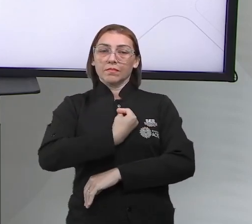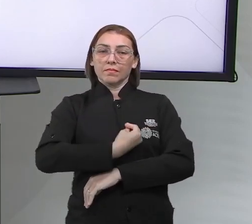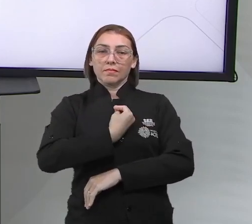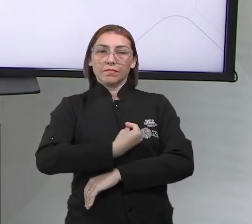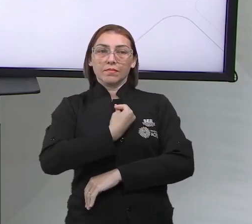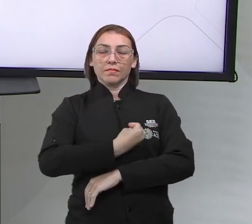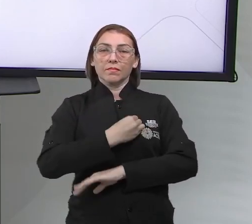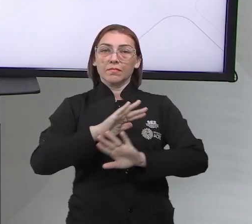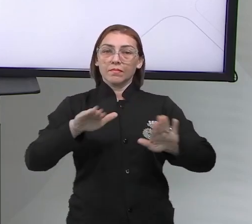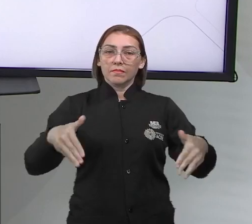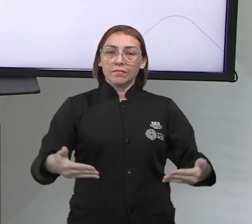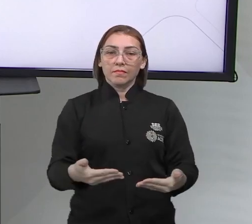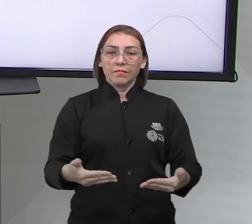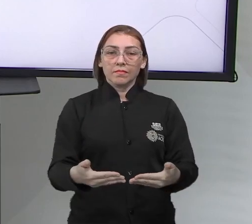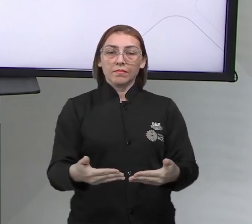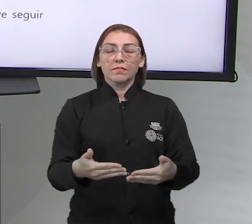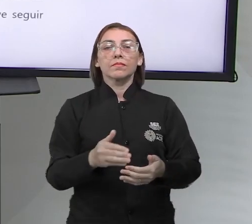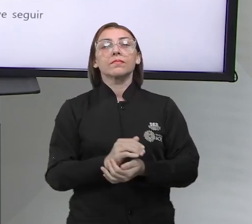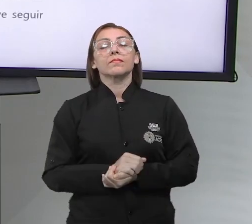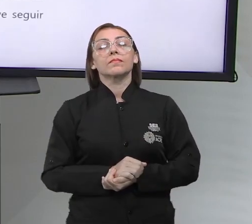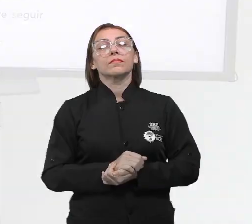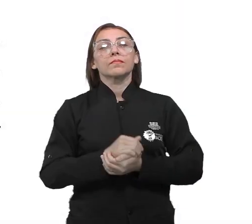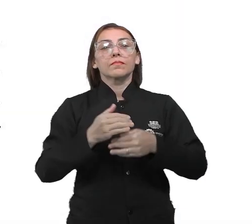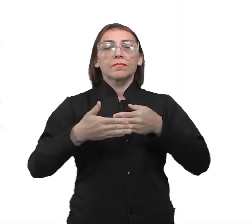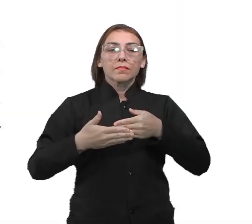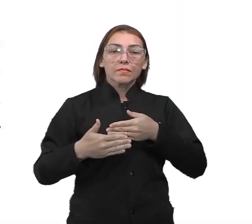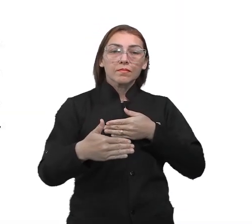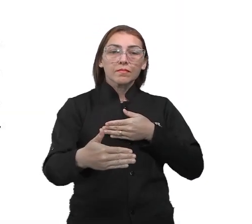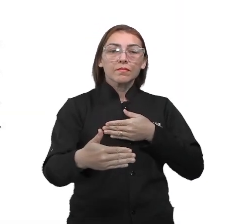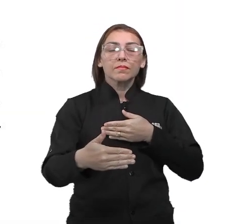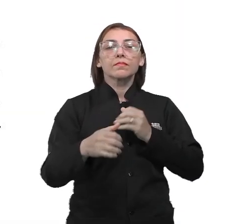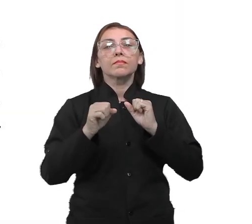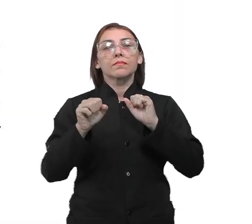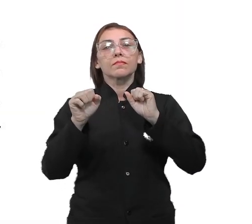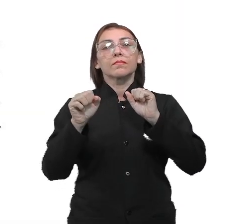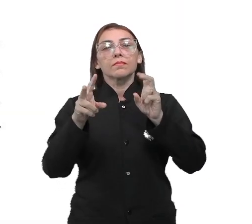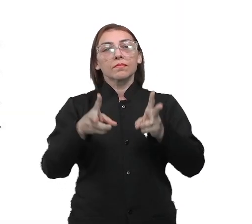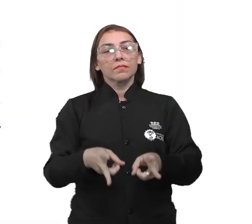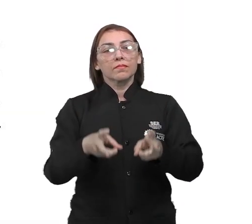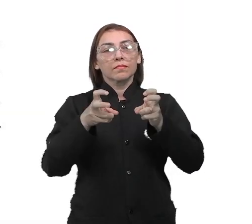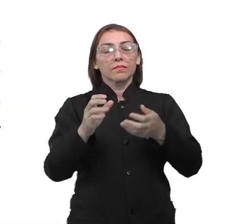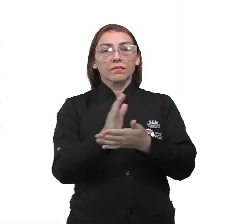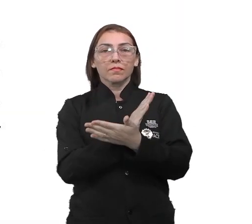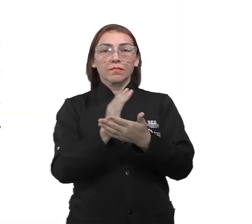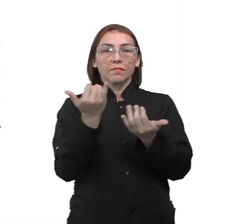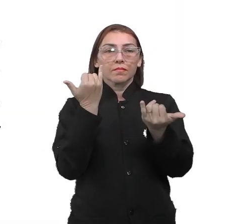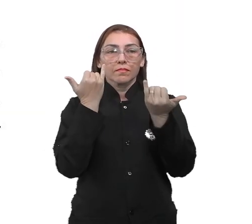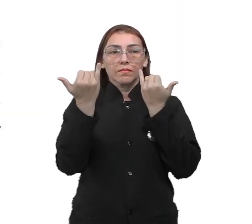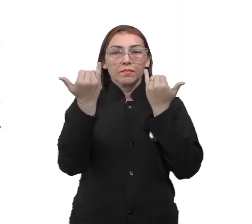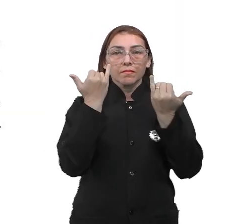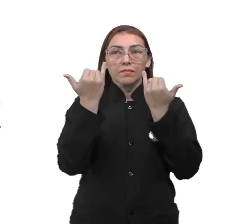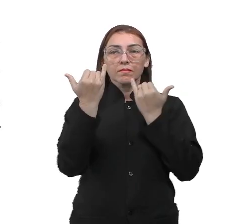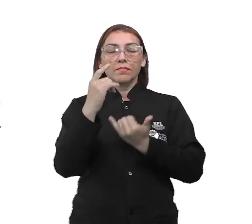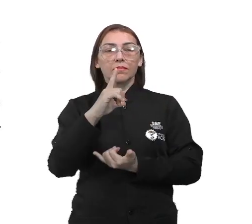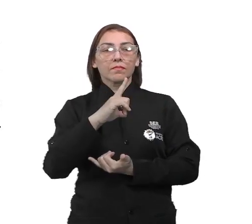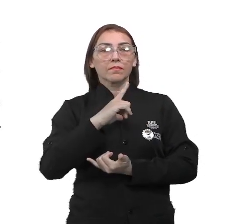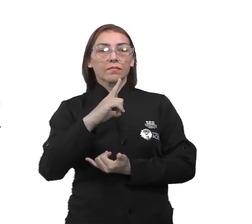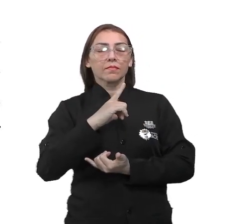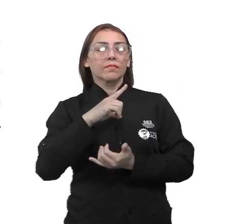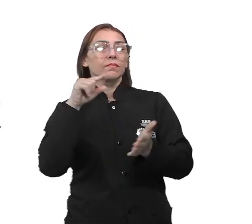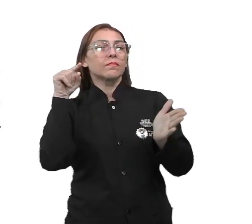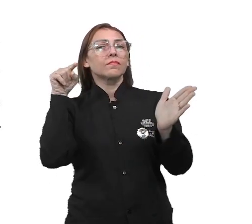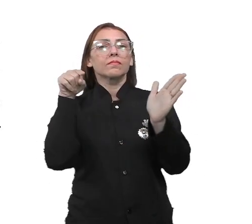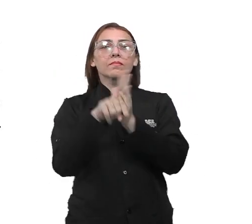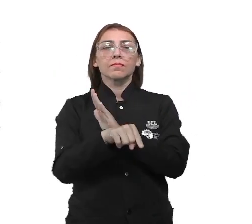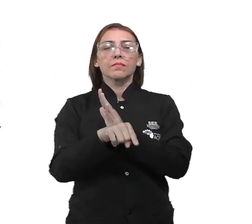nossa atualidade. Então, nós vamos aqui avançar. Vocês podem observar algumas informações. Nós temos aqui uma